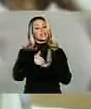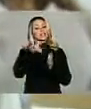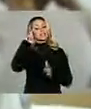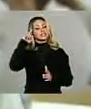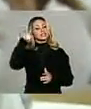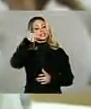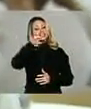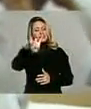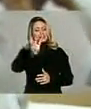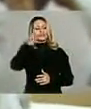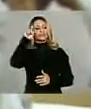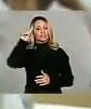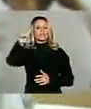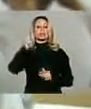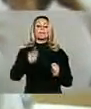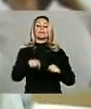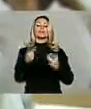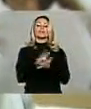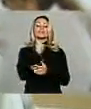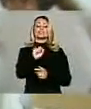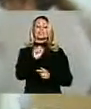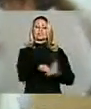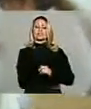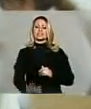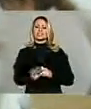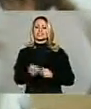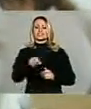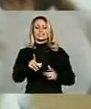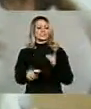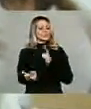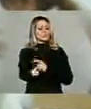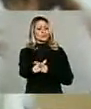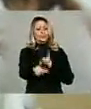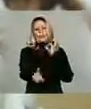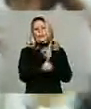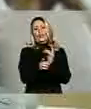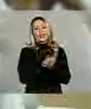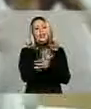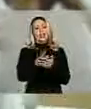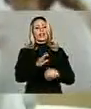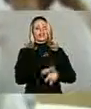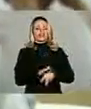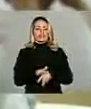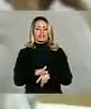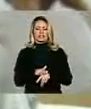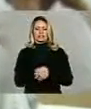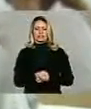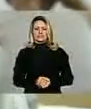que pode acontecer com essa criança caso não tenha essa identificação da doença?